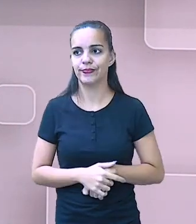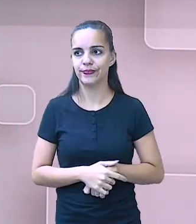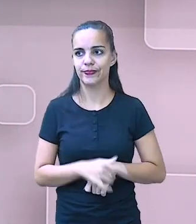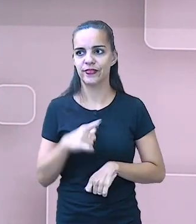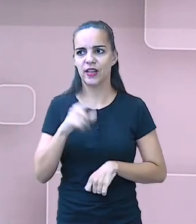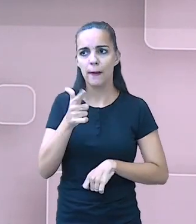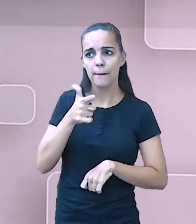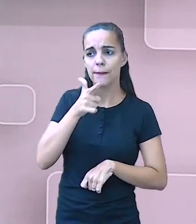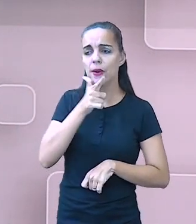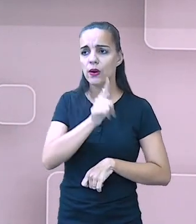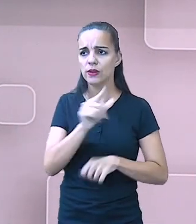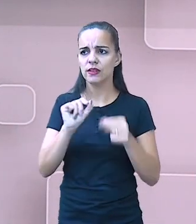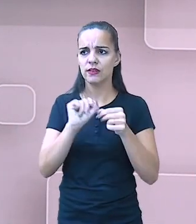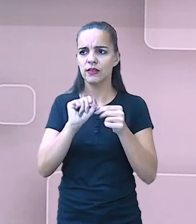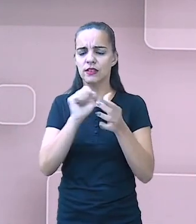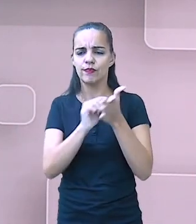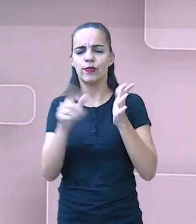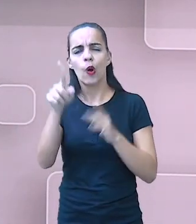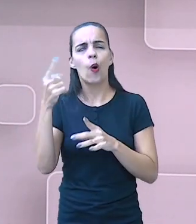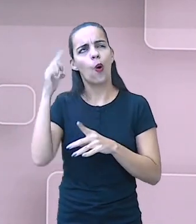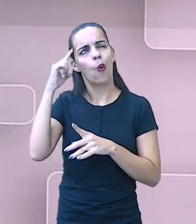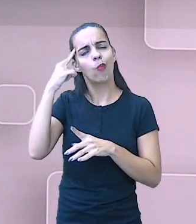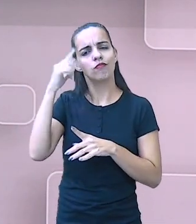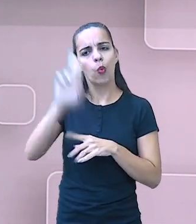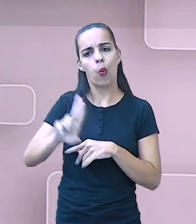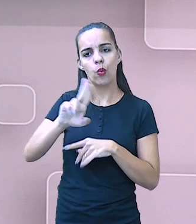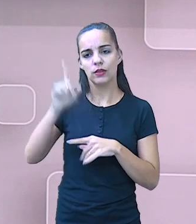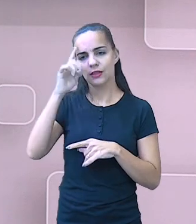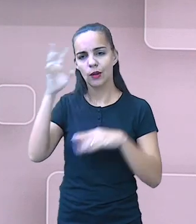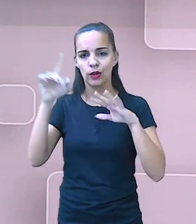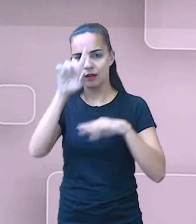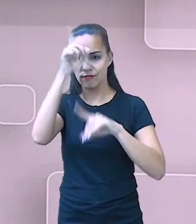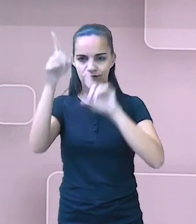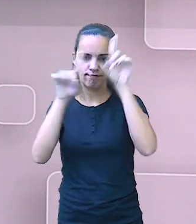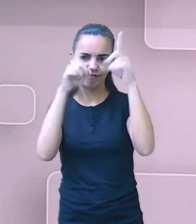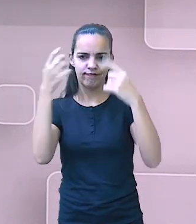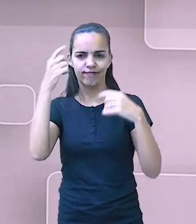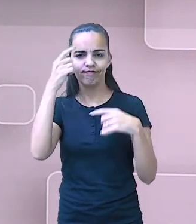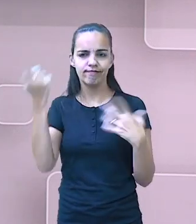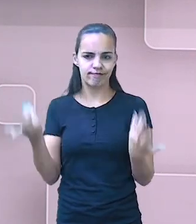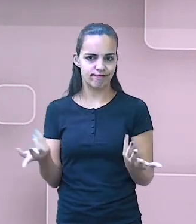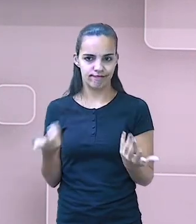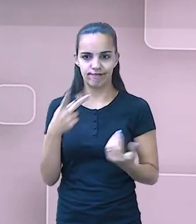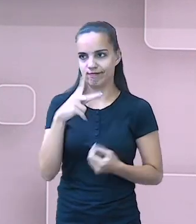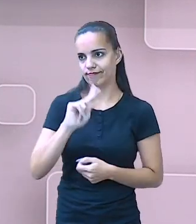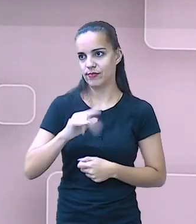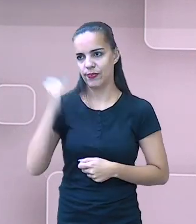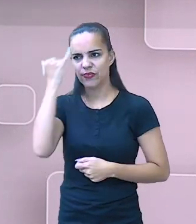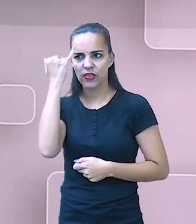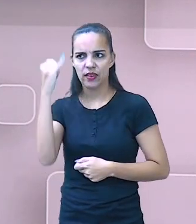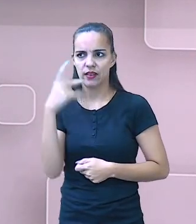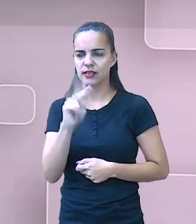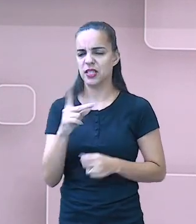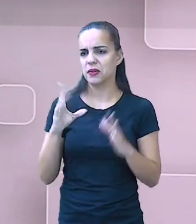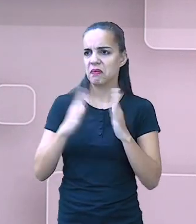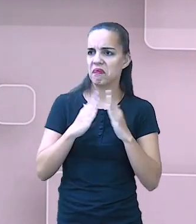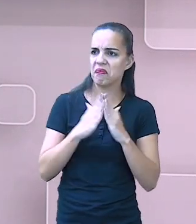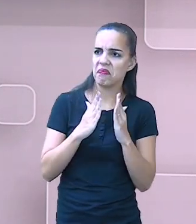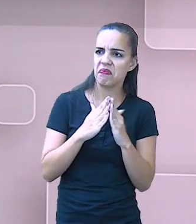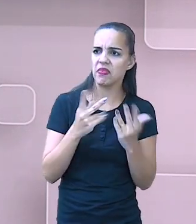use a criatividade para montar uma história pequenininha. Ali pode falar alguma coisa do seu dia a dia, da